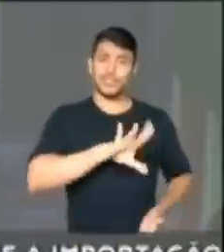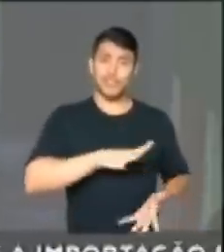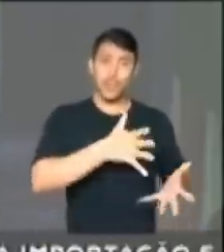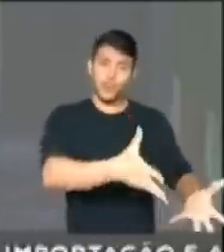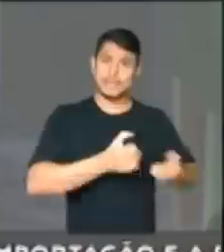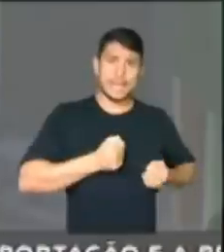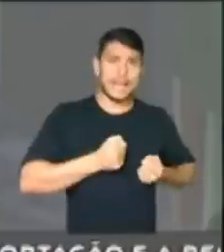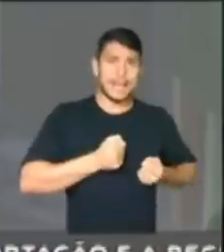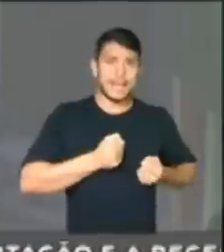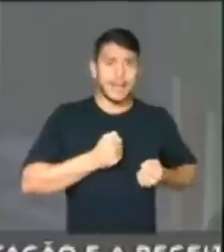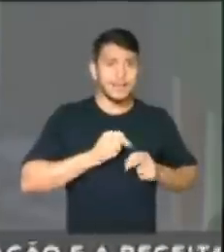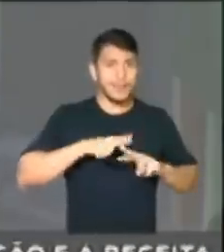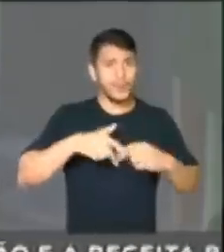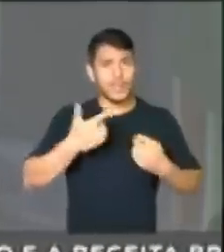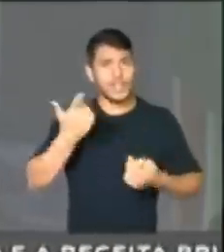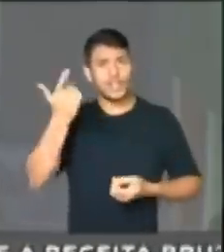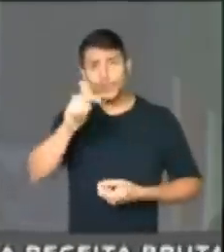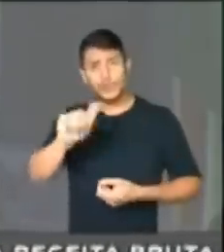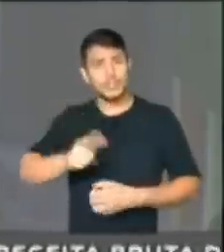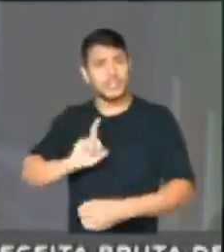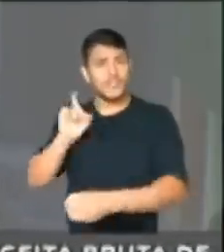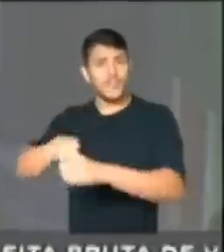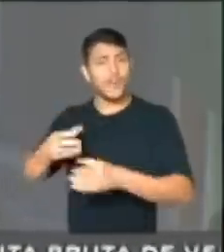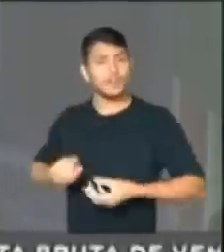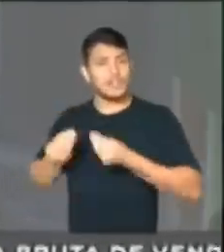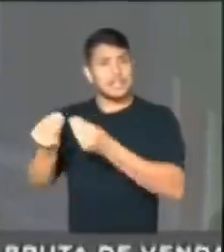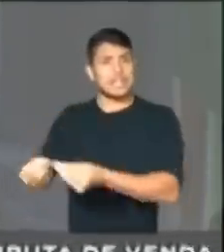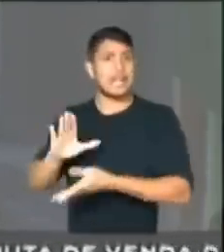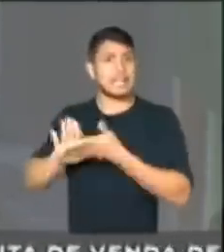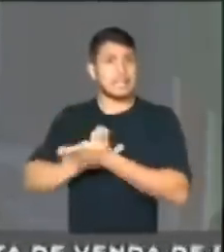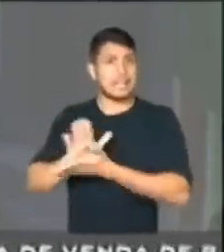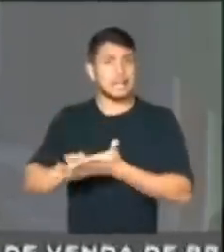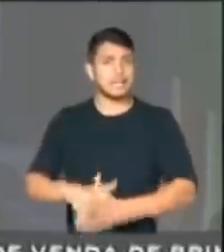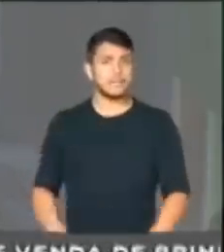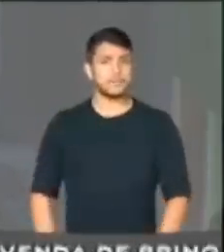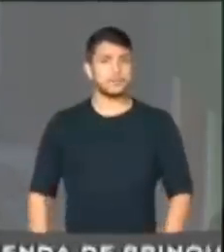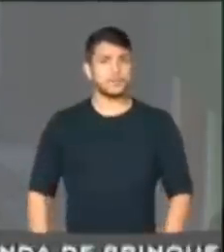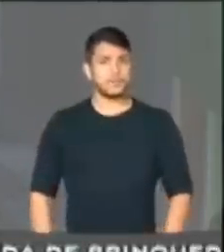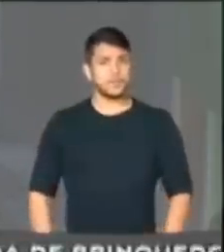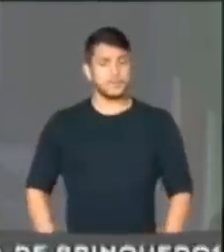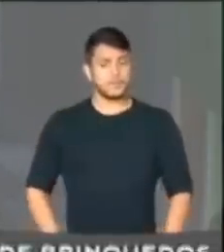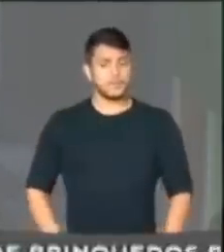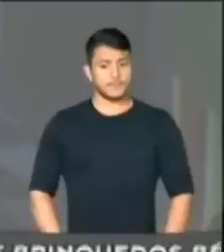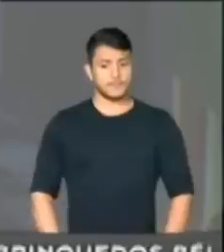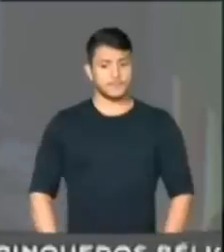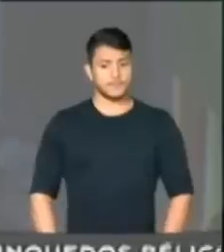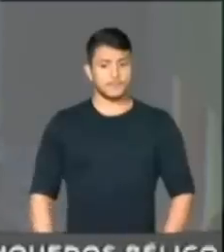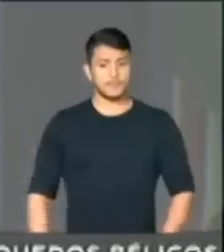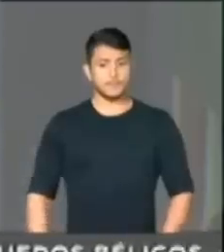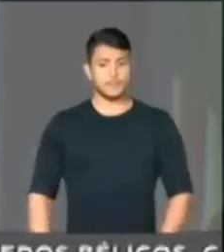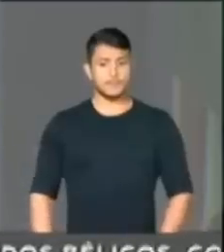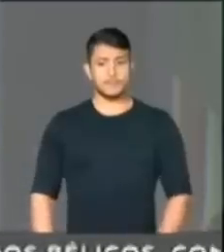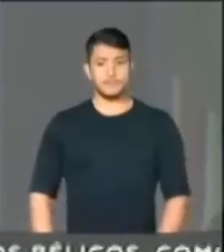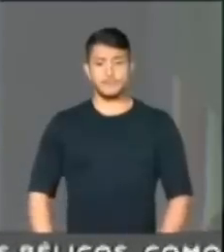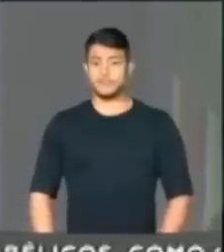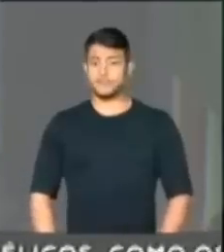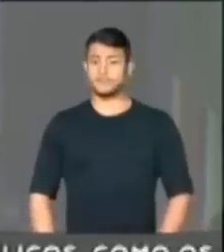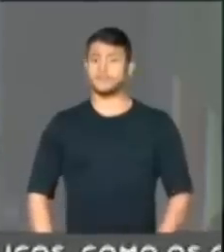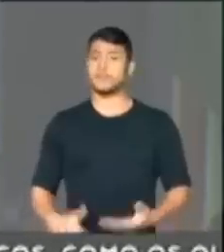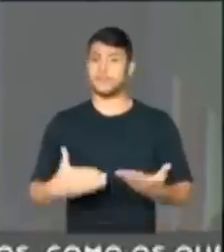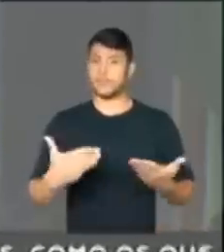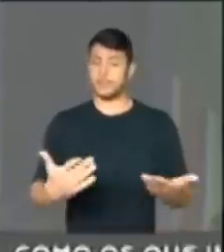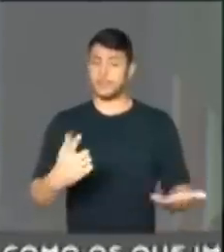sendo empenhado em rubricas do orçamento que não tem previsão de recursos. A